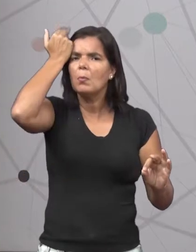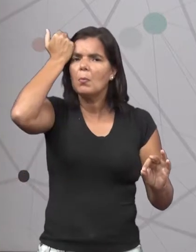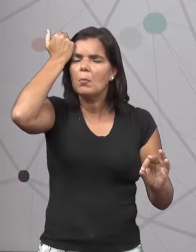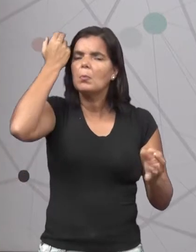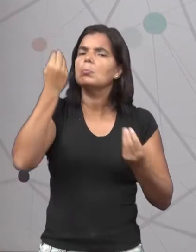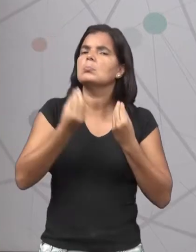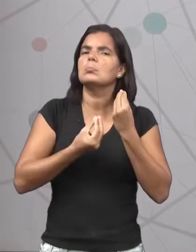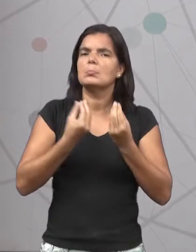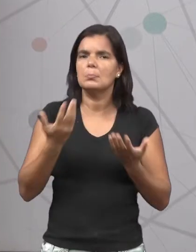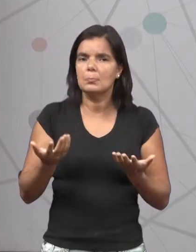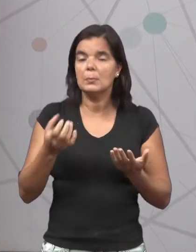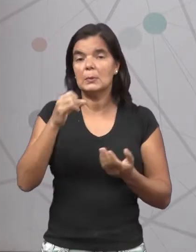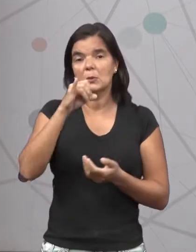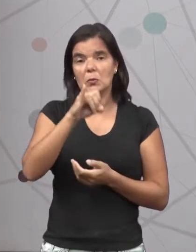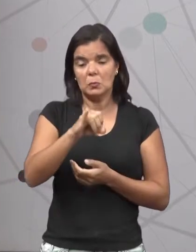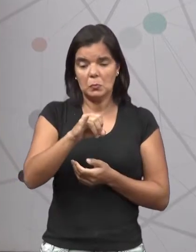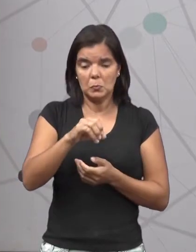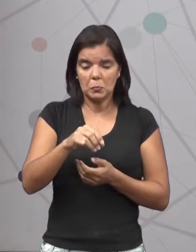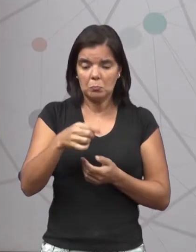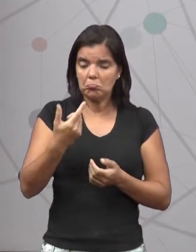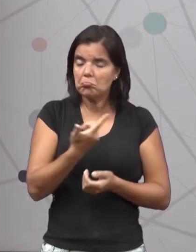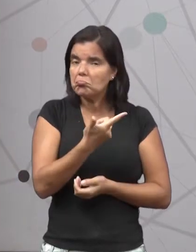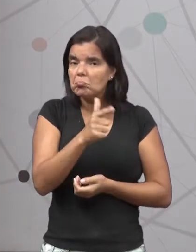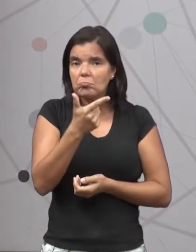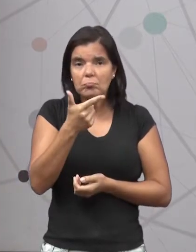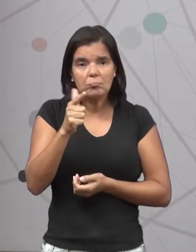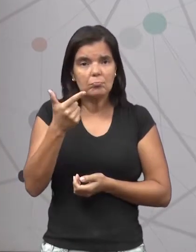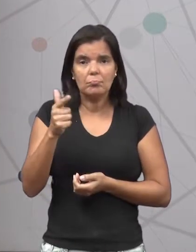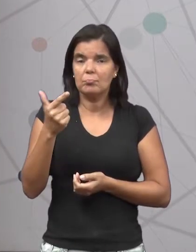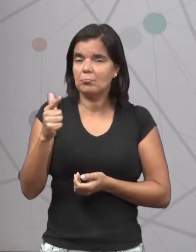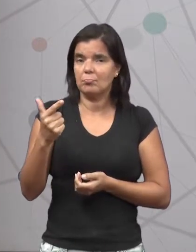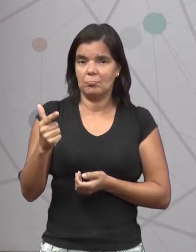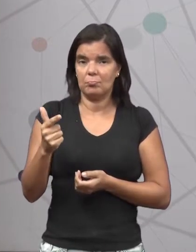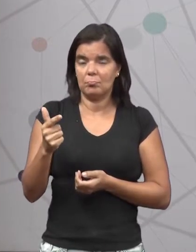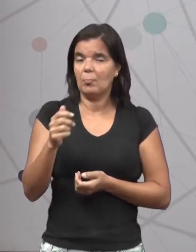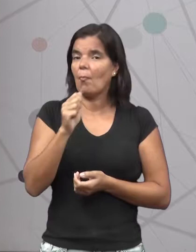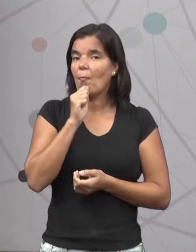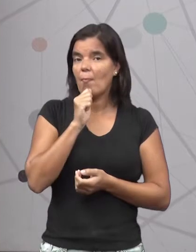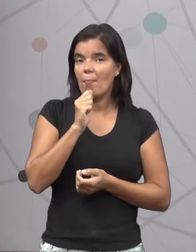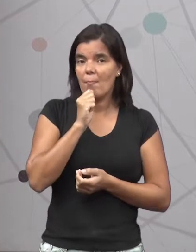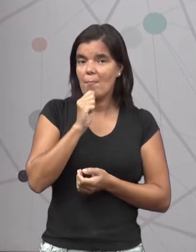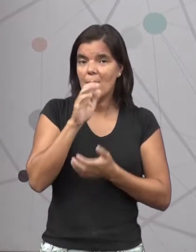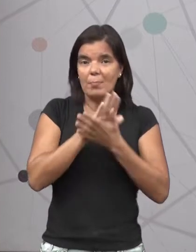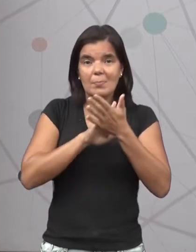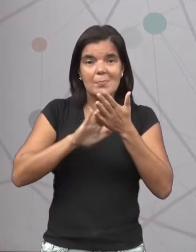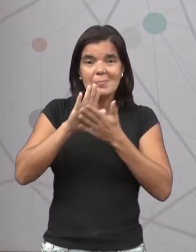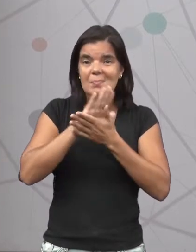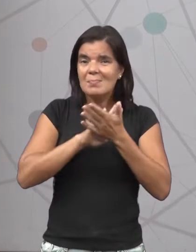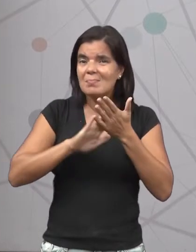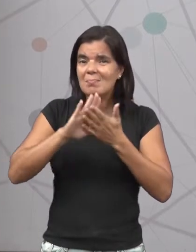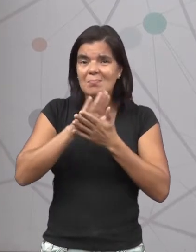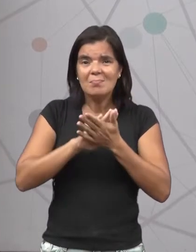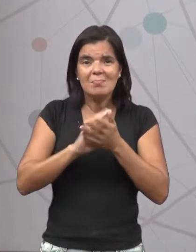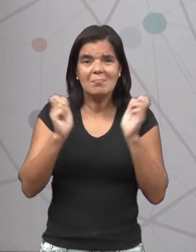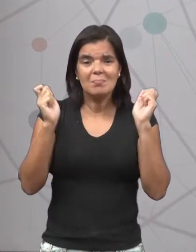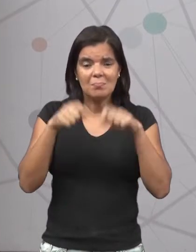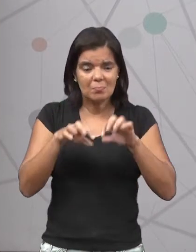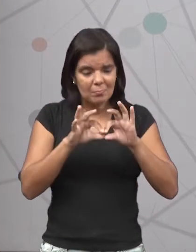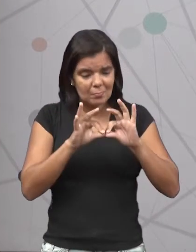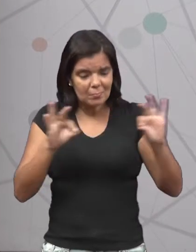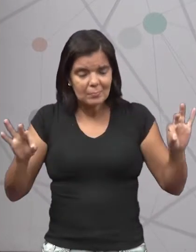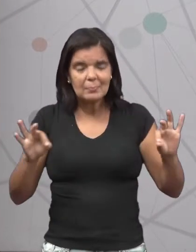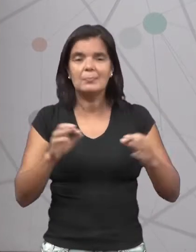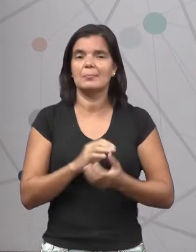essa pista, se aqui nós não temos, por enquanto, nenhum instrumento de